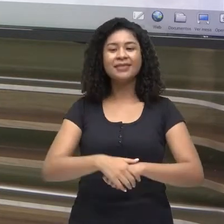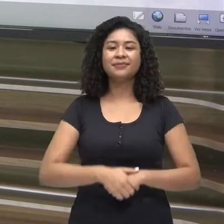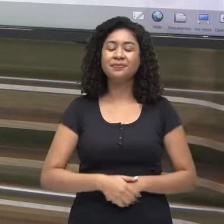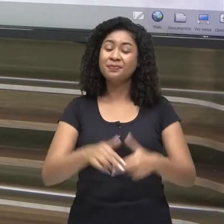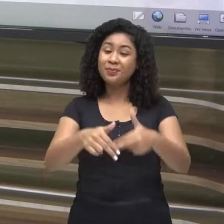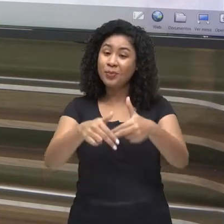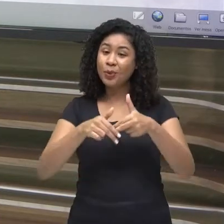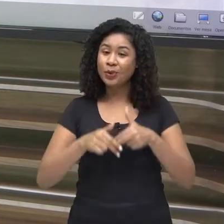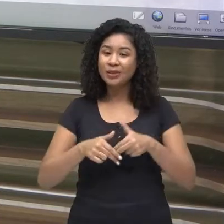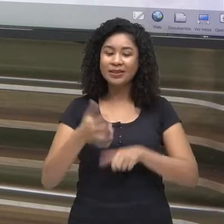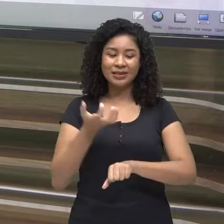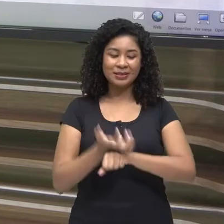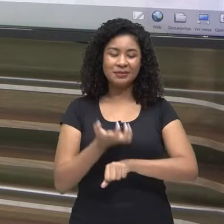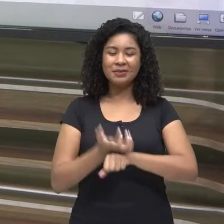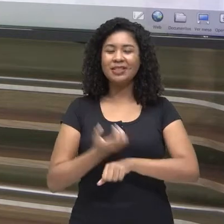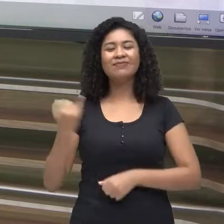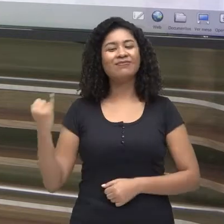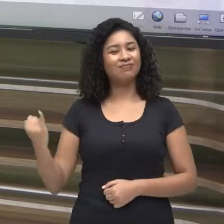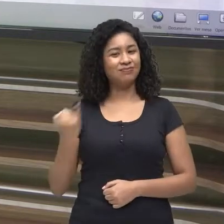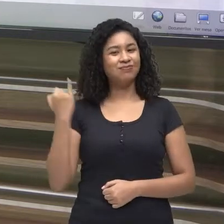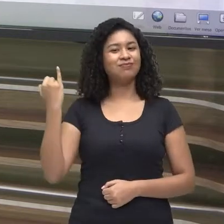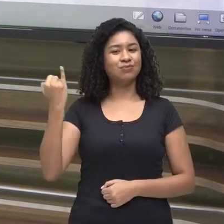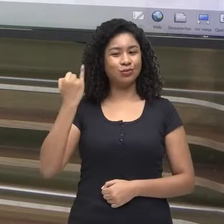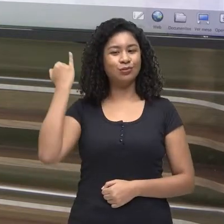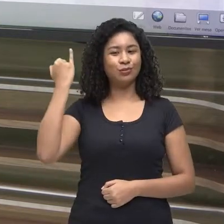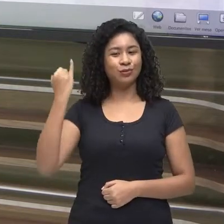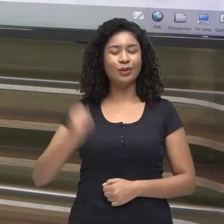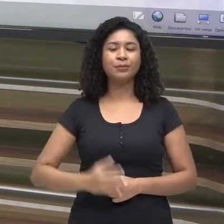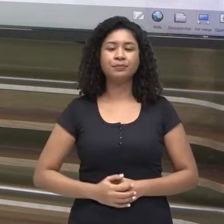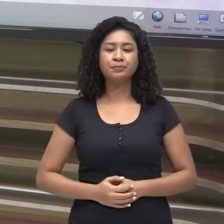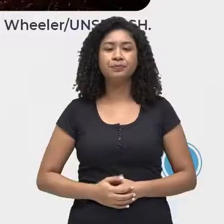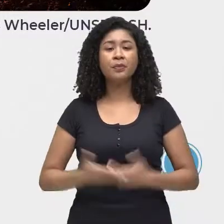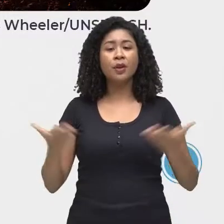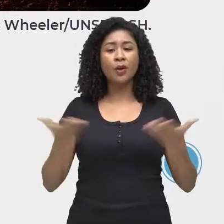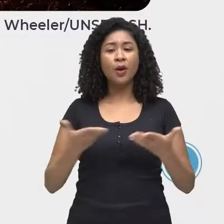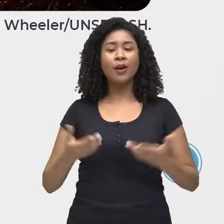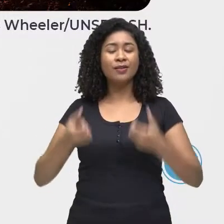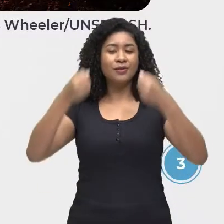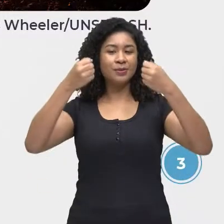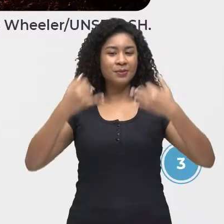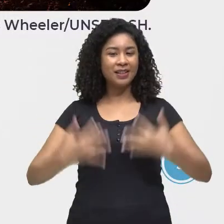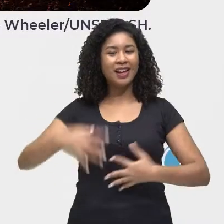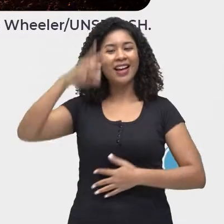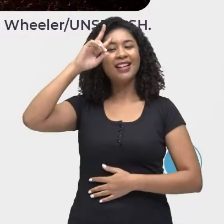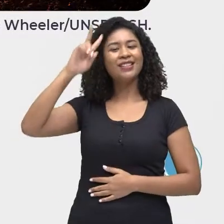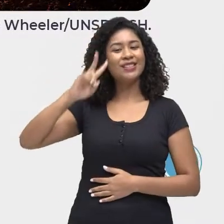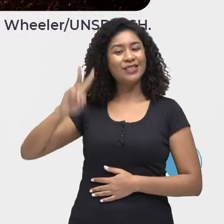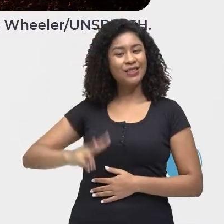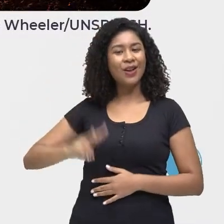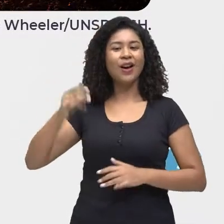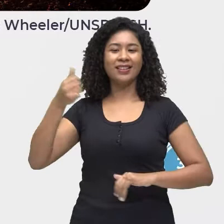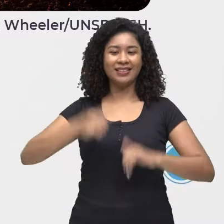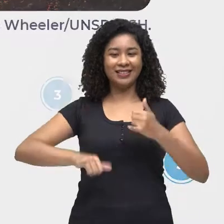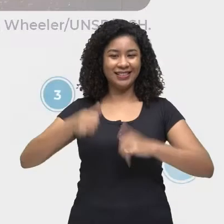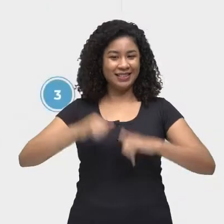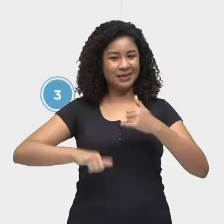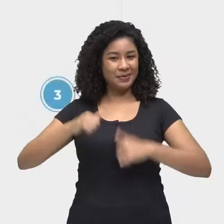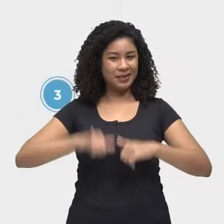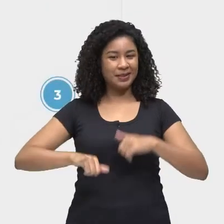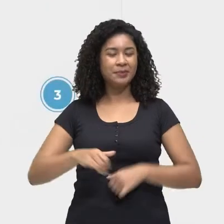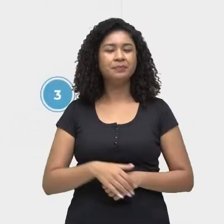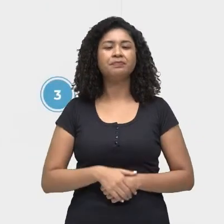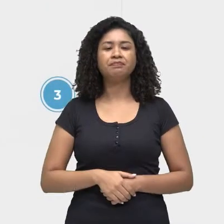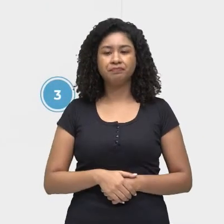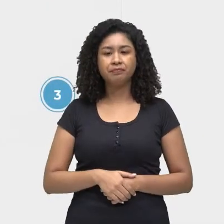disciplina muito importante. Vamos ver um pouquinho sobre a história da química. Então, a história da química está diretamente